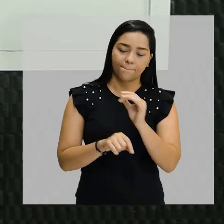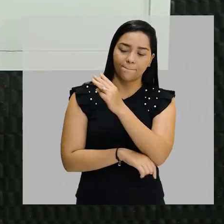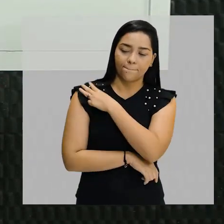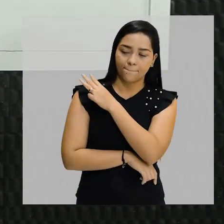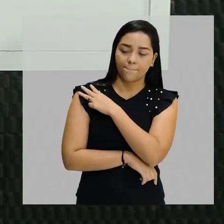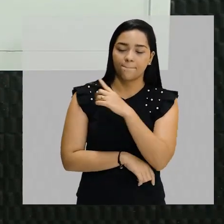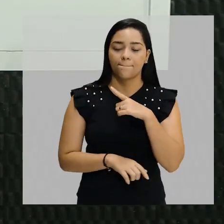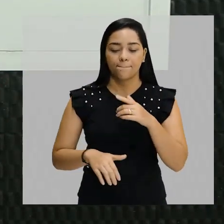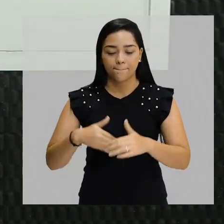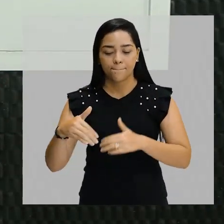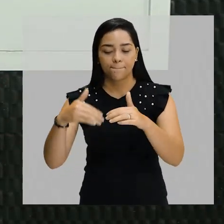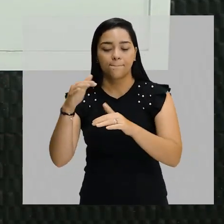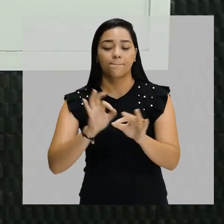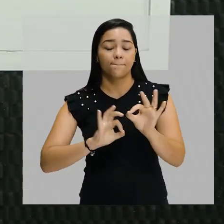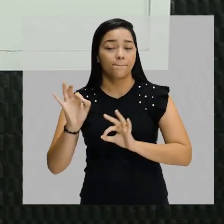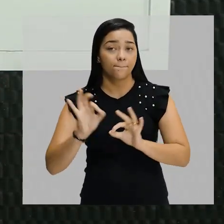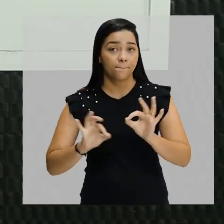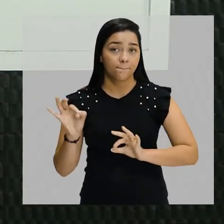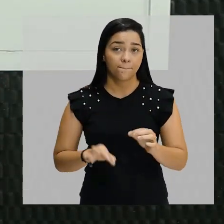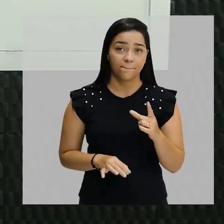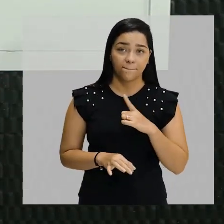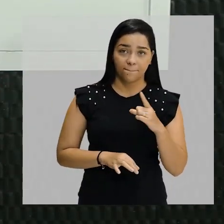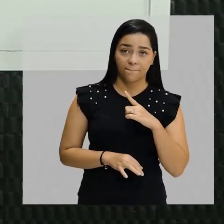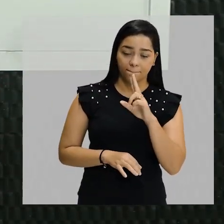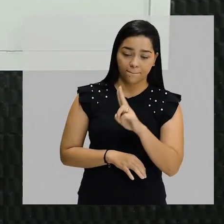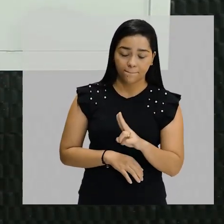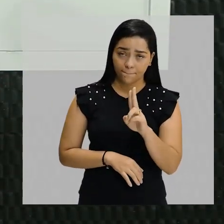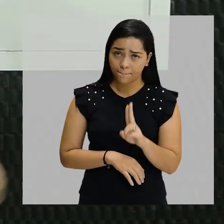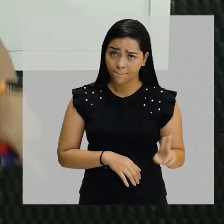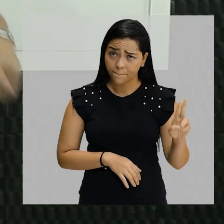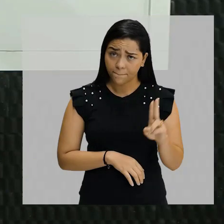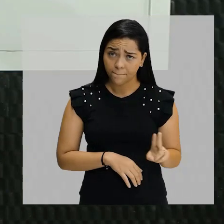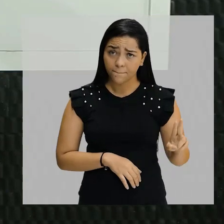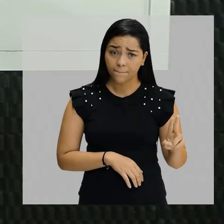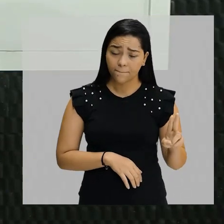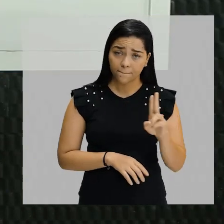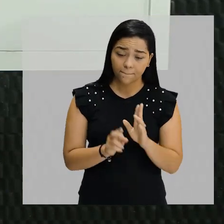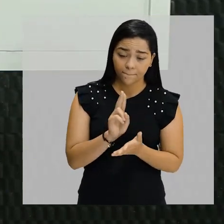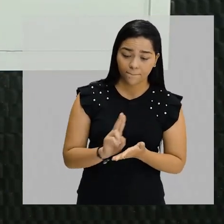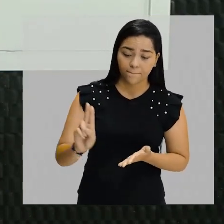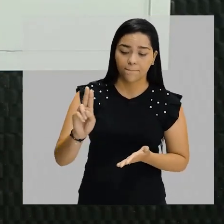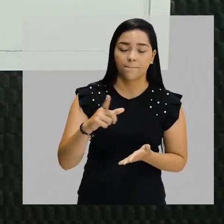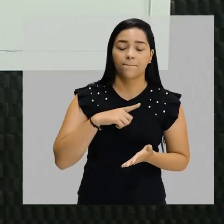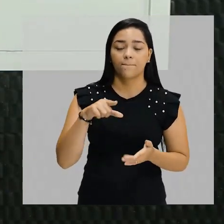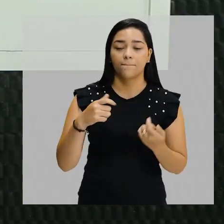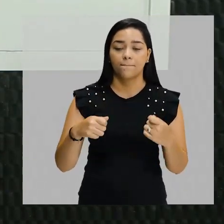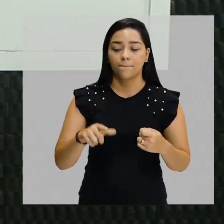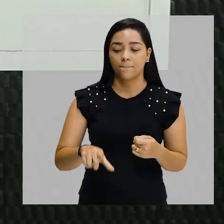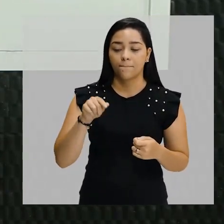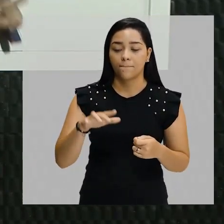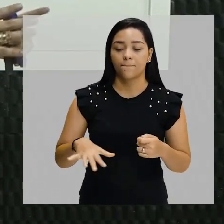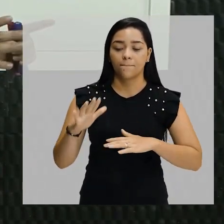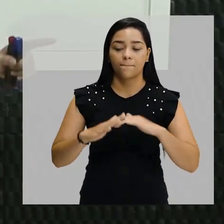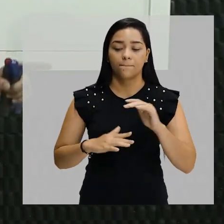está num processo de preparação para a universidade que isso é maravilhoso você precisa definir a área que você vai atuar